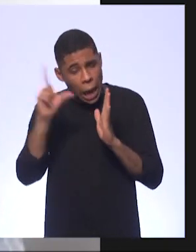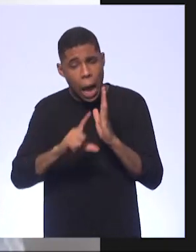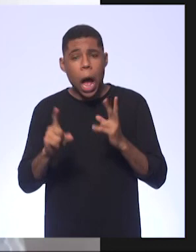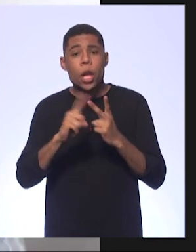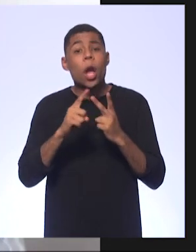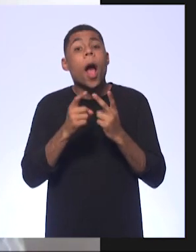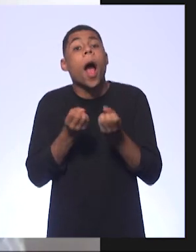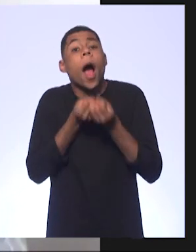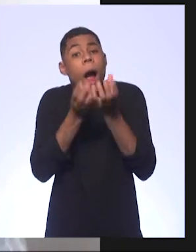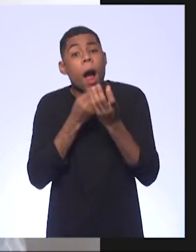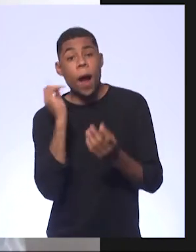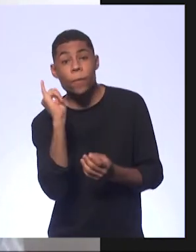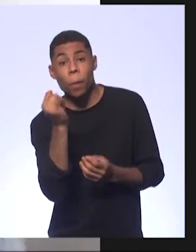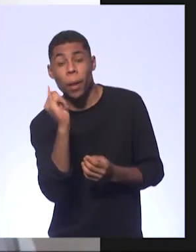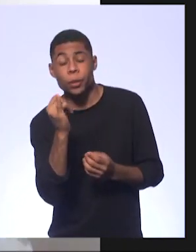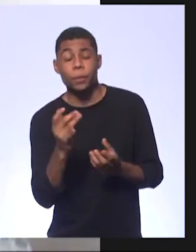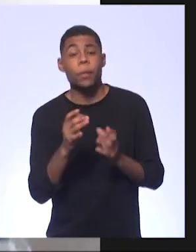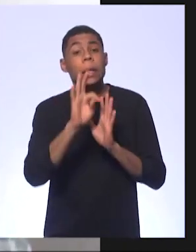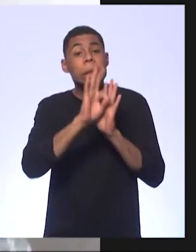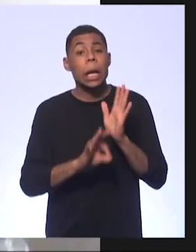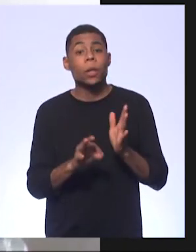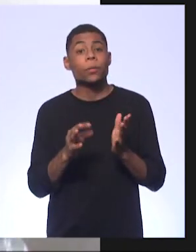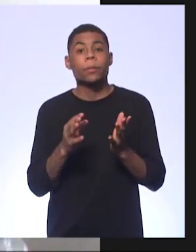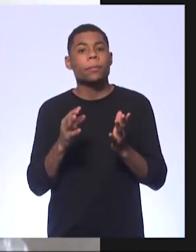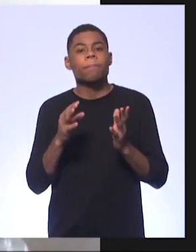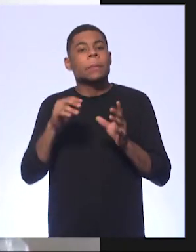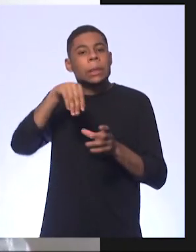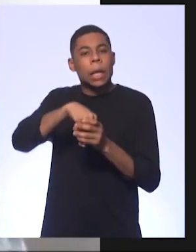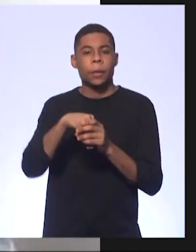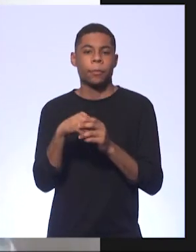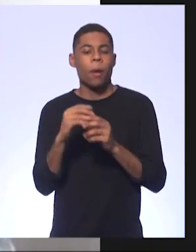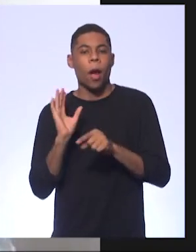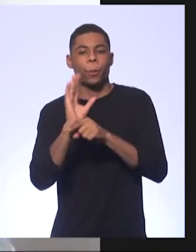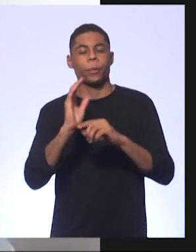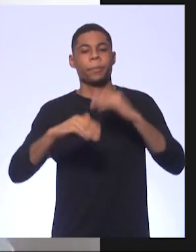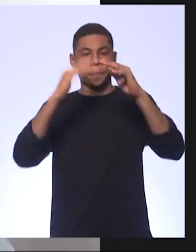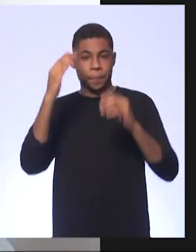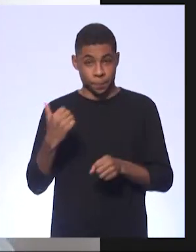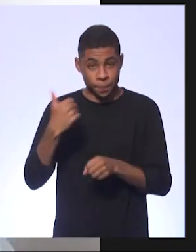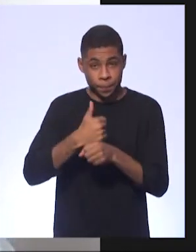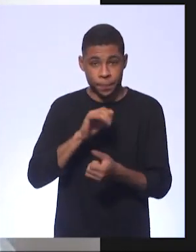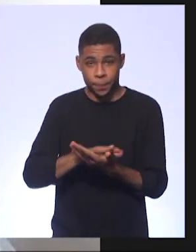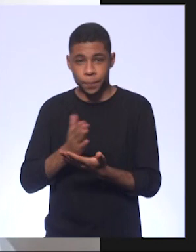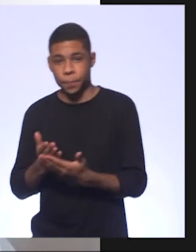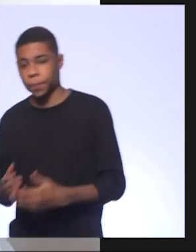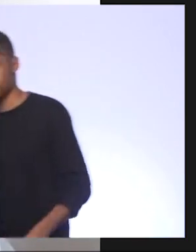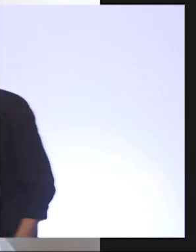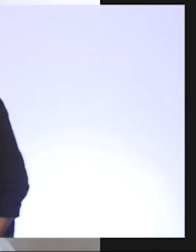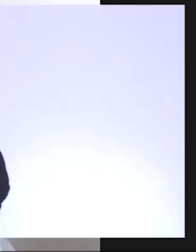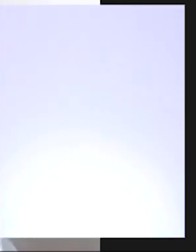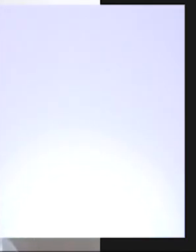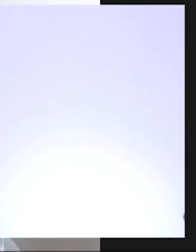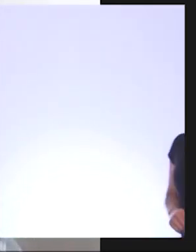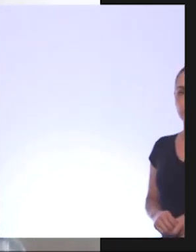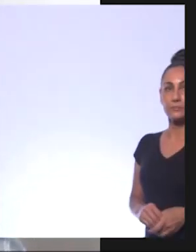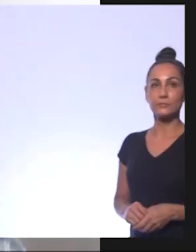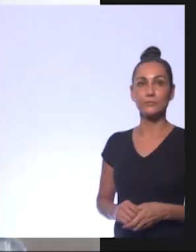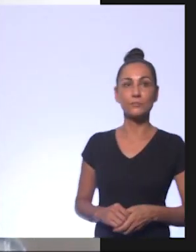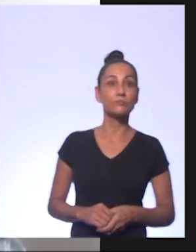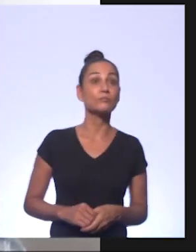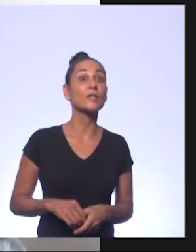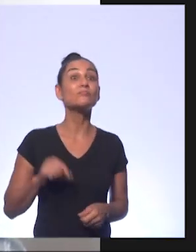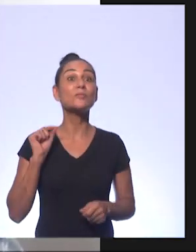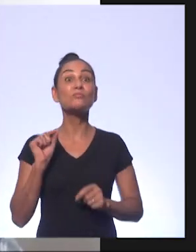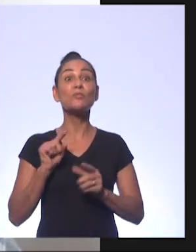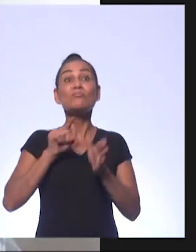textos informativos, textos acadêmicos. Agora, feito isso, tem uma questão que é